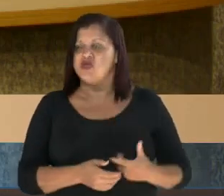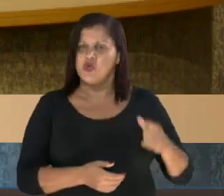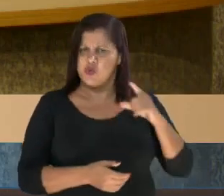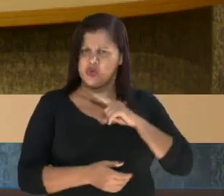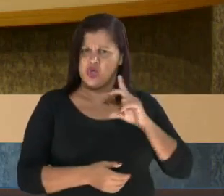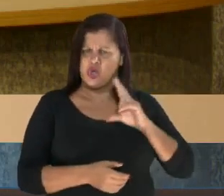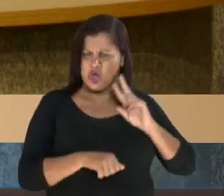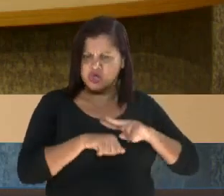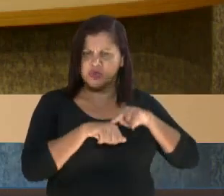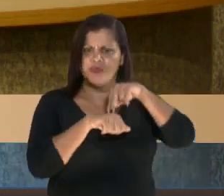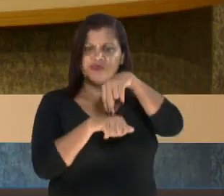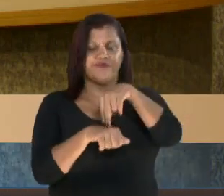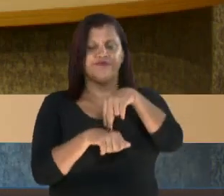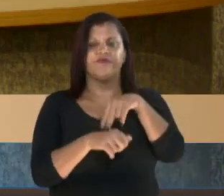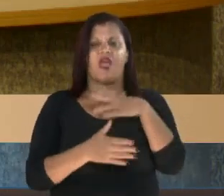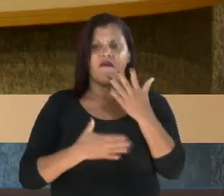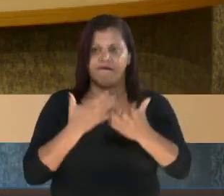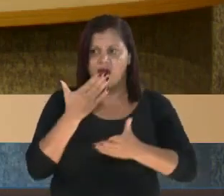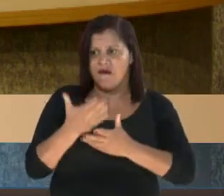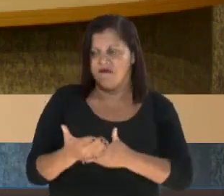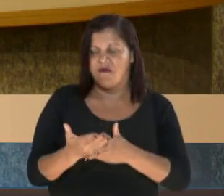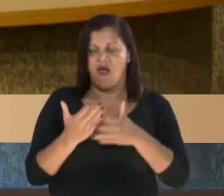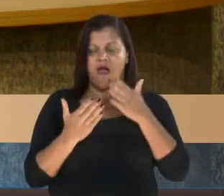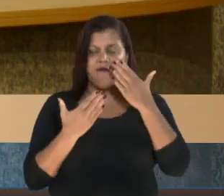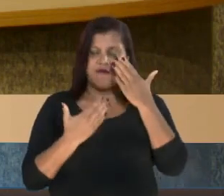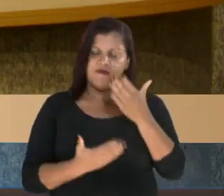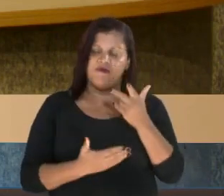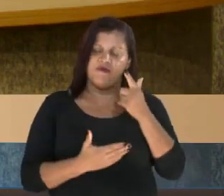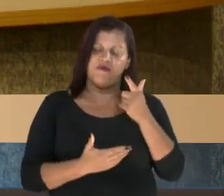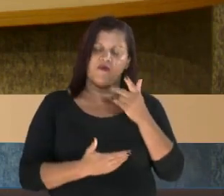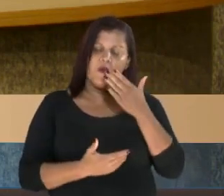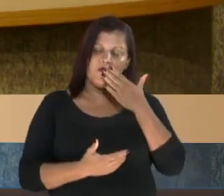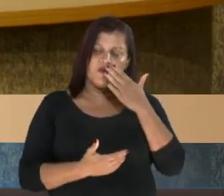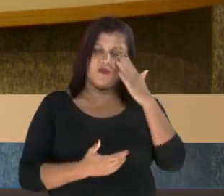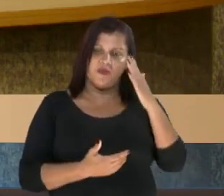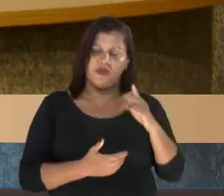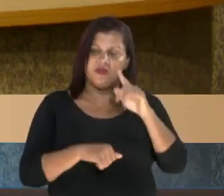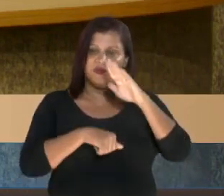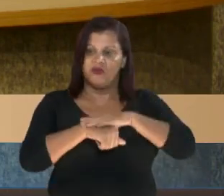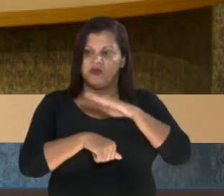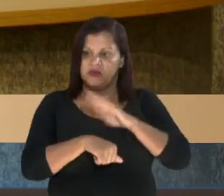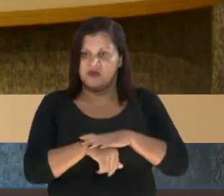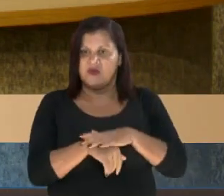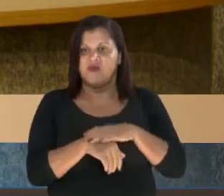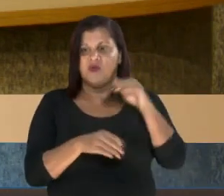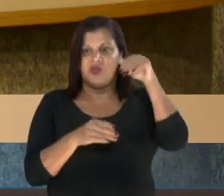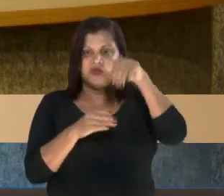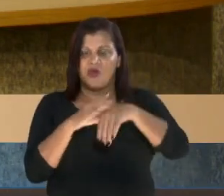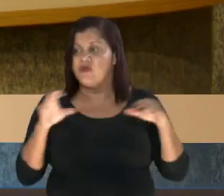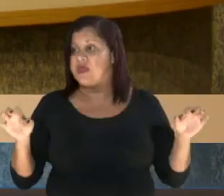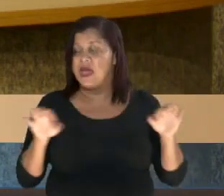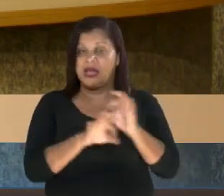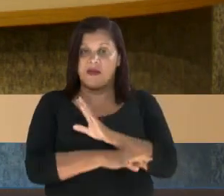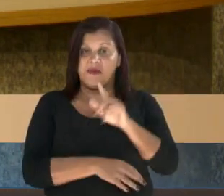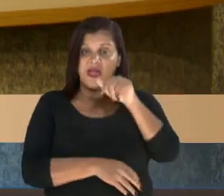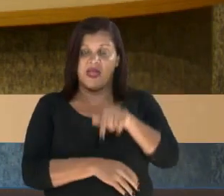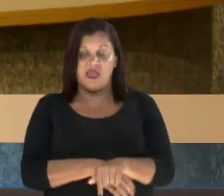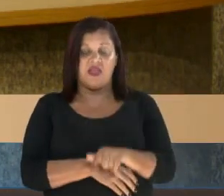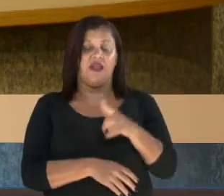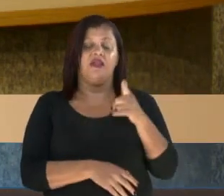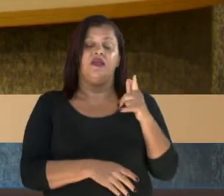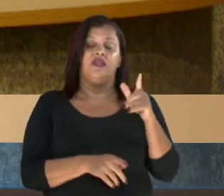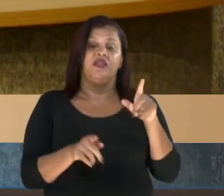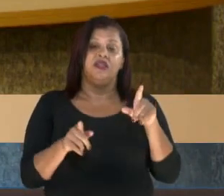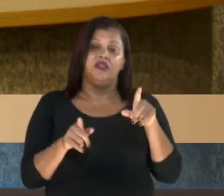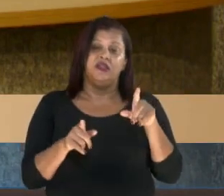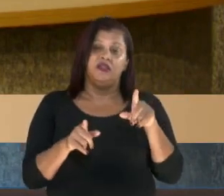se posicionado a favor inclusive prometendo no período eleitoral de acabar essa além de justas também